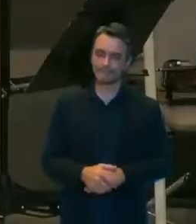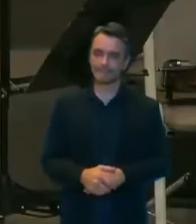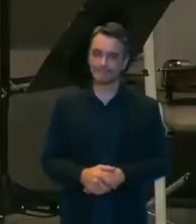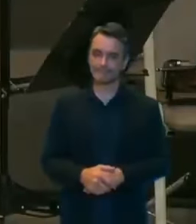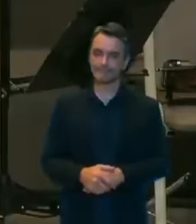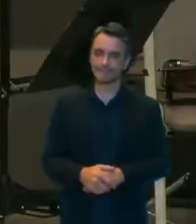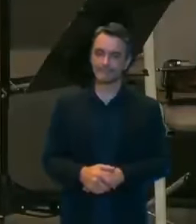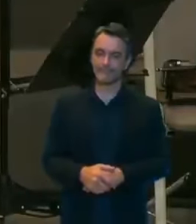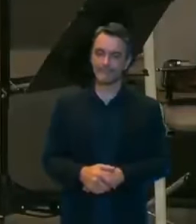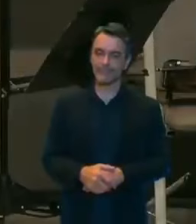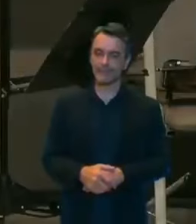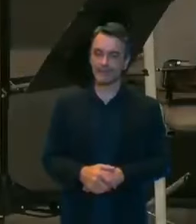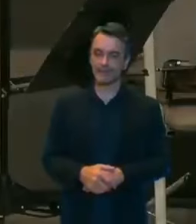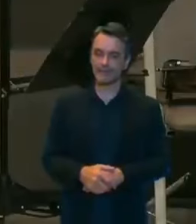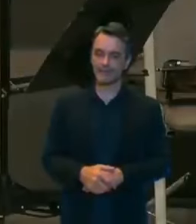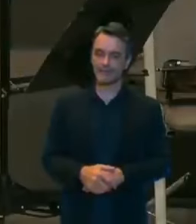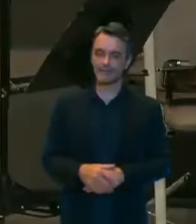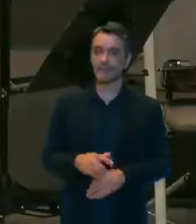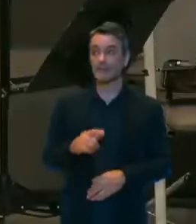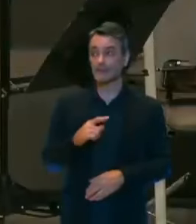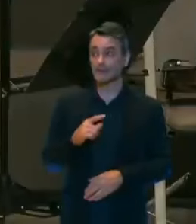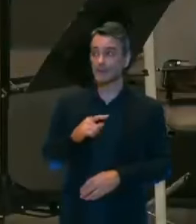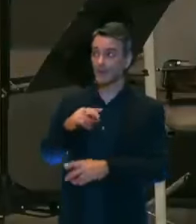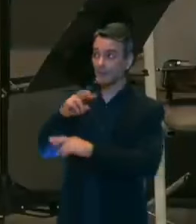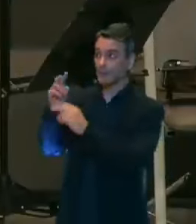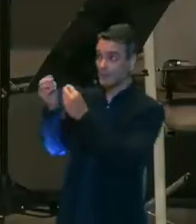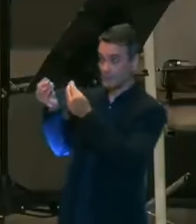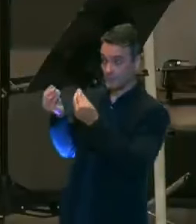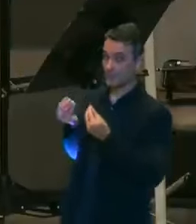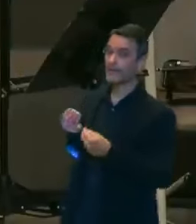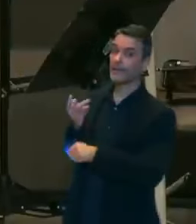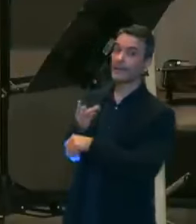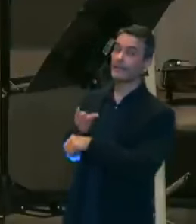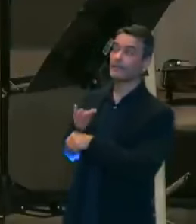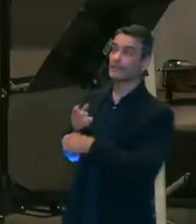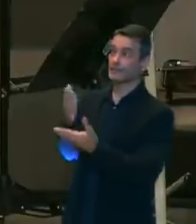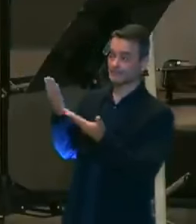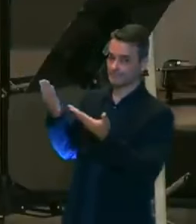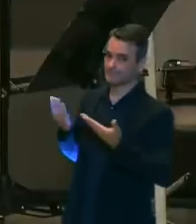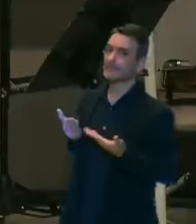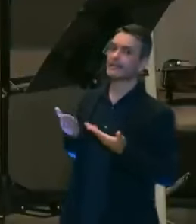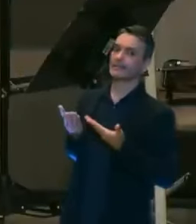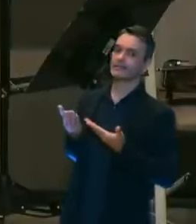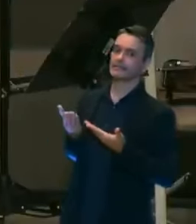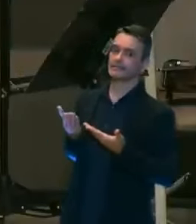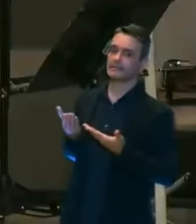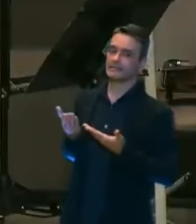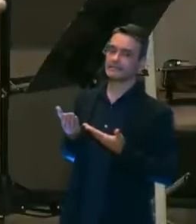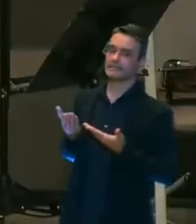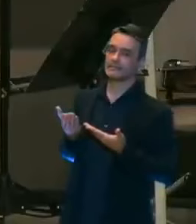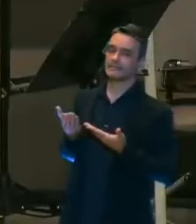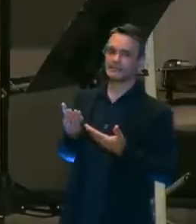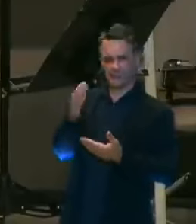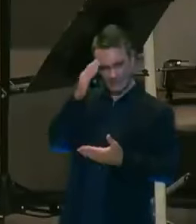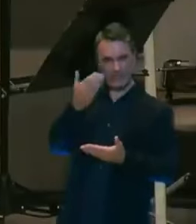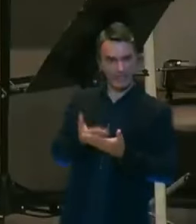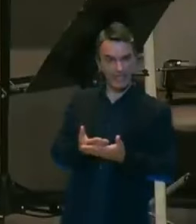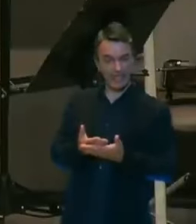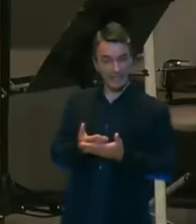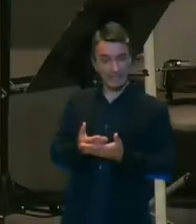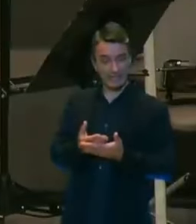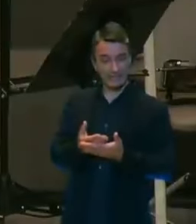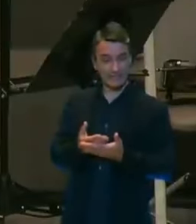Eu tenho um galardão que vai além. Você crê nisso? A Bíblia diz em Eclesiastes